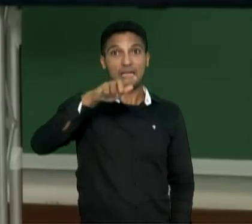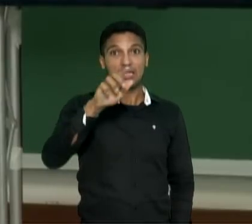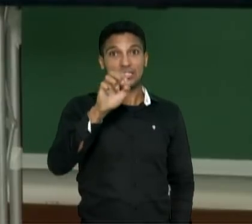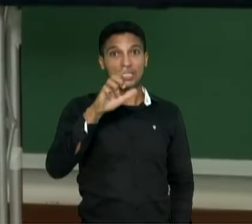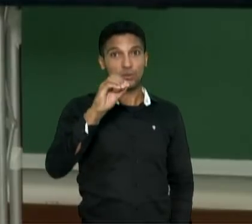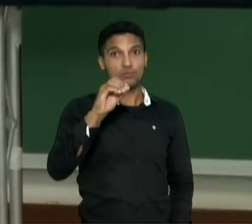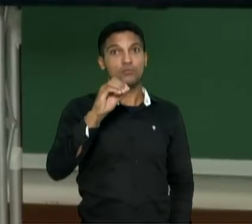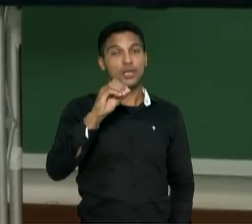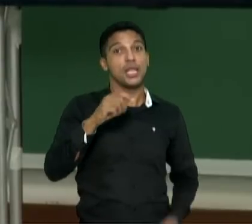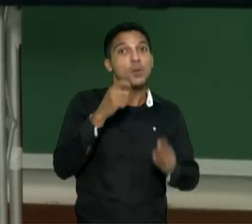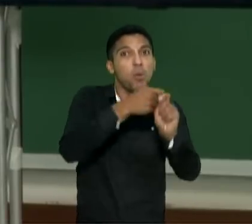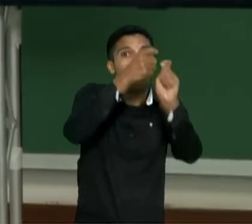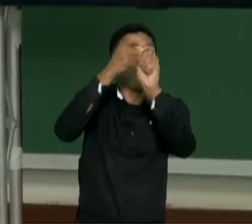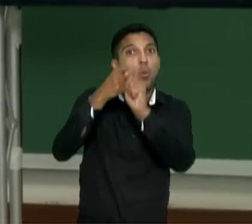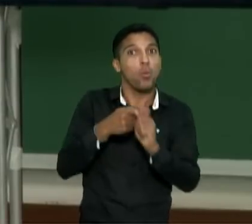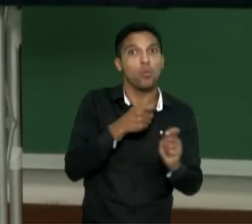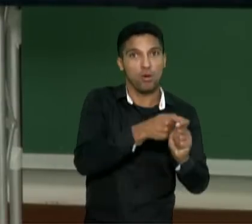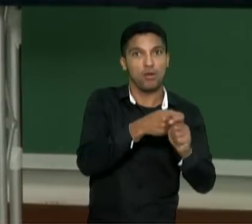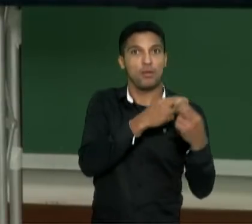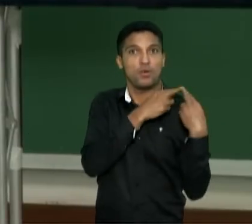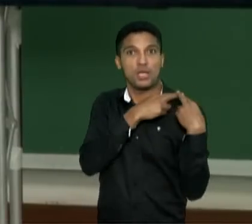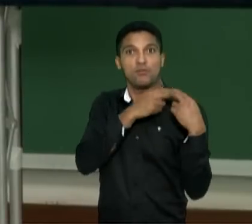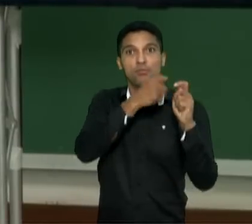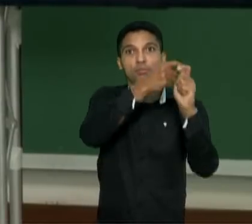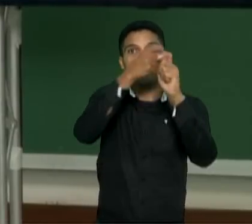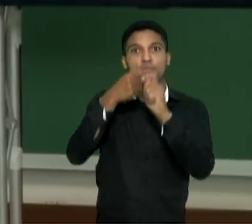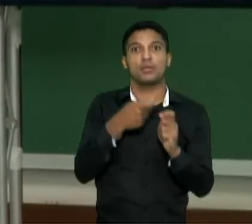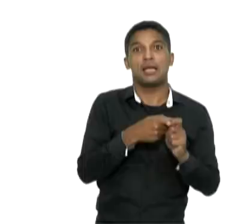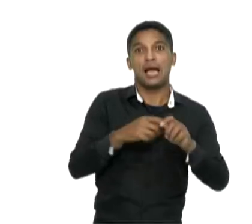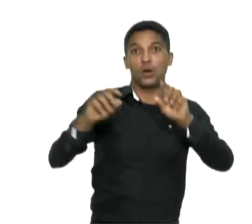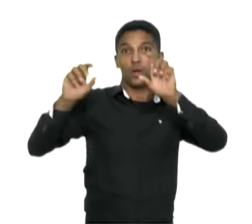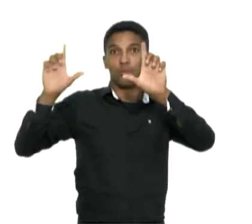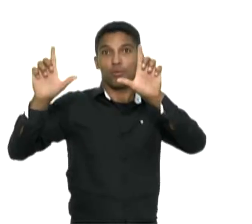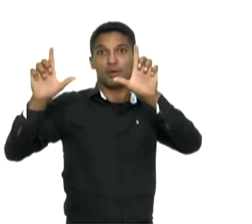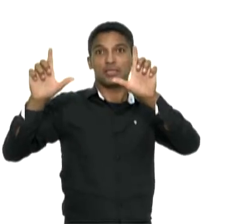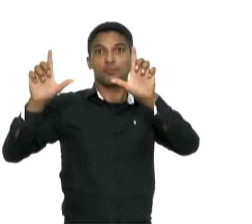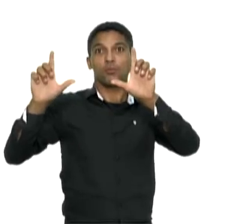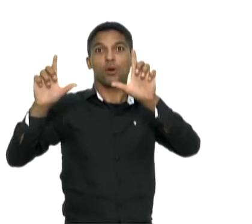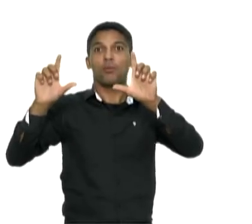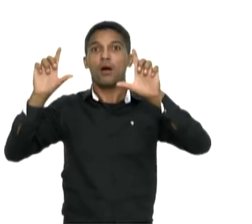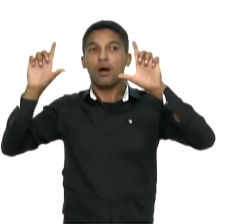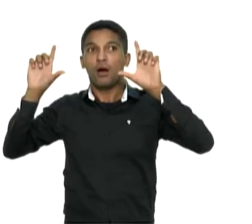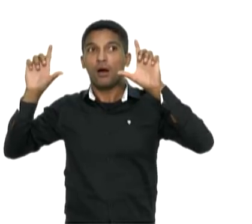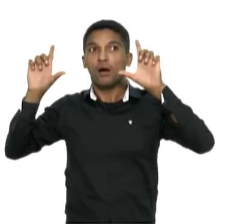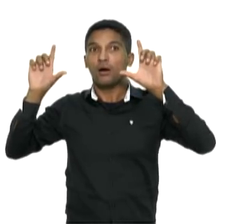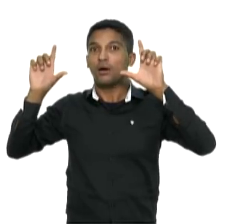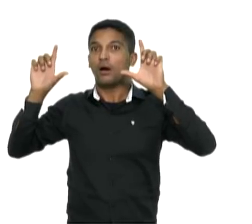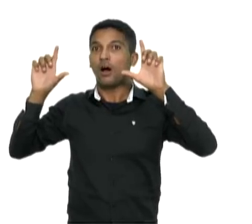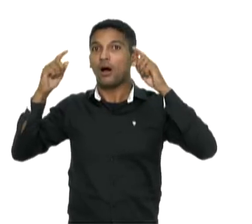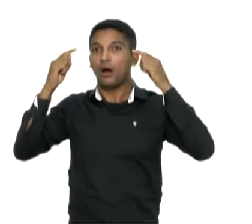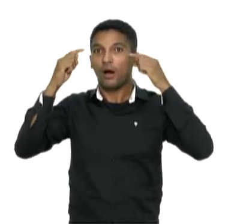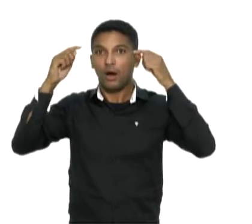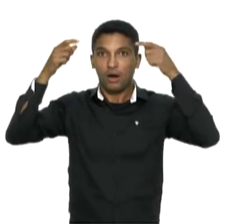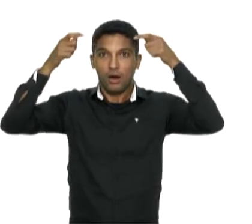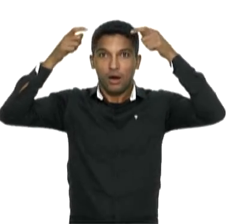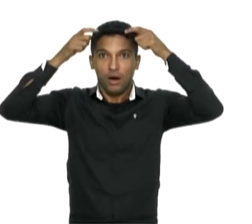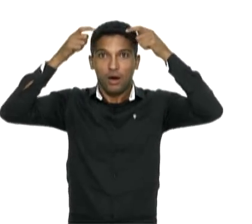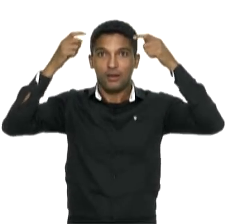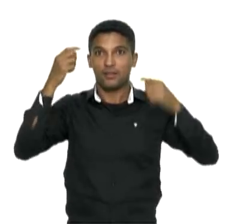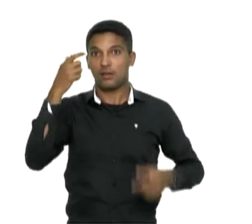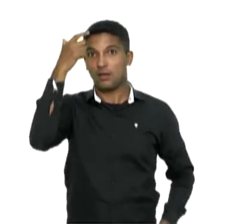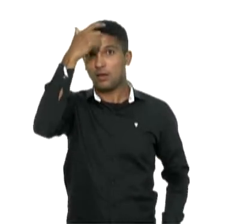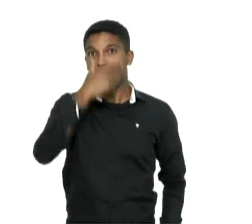Nas 2 fotos ali eu vou ter detalhes, né, um da mão e outro da face. Então a gente pode ver que esse